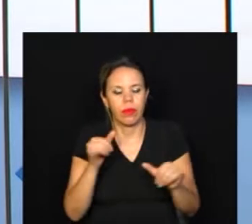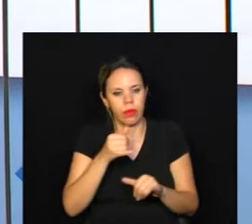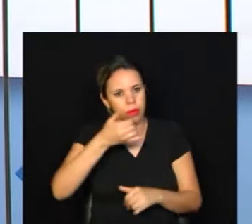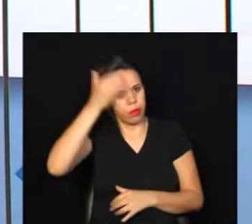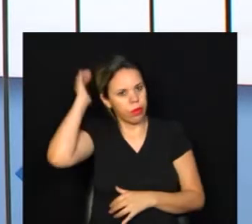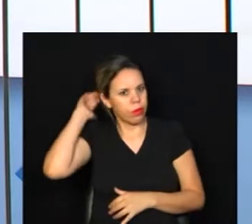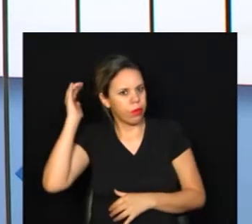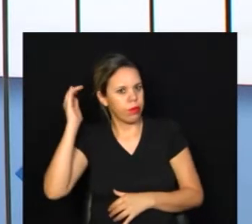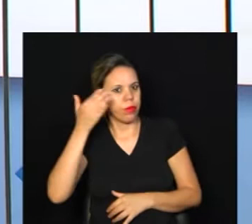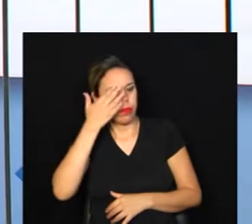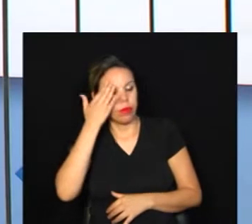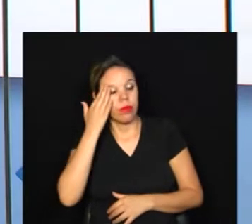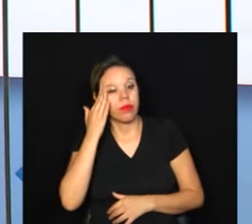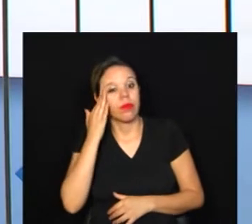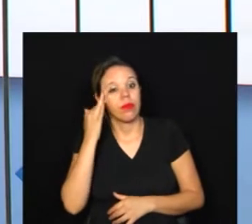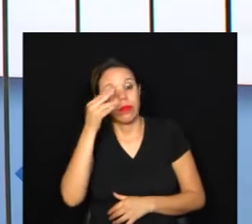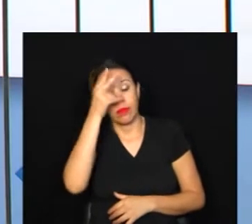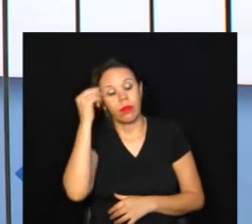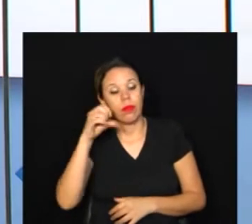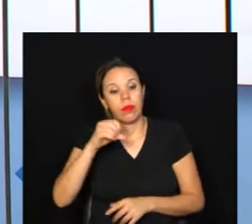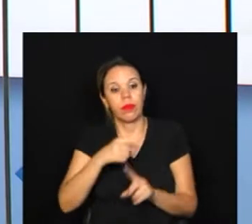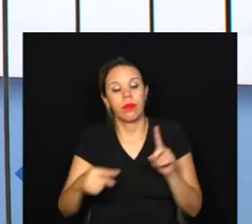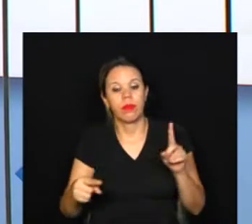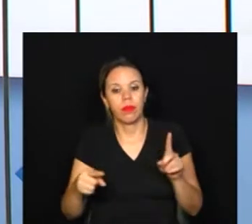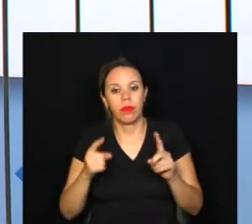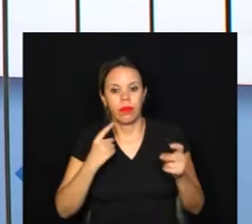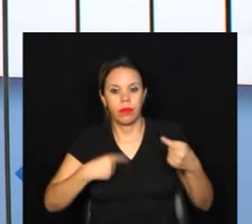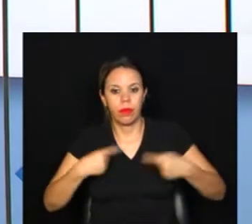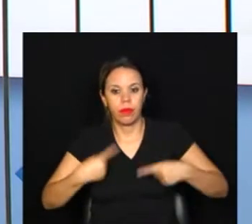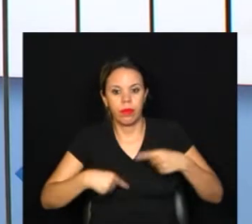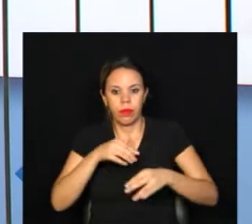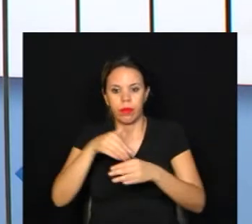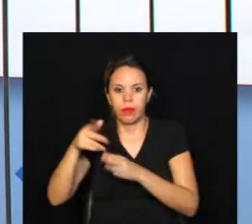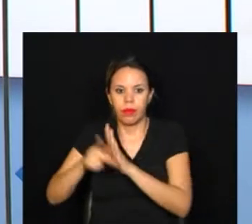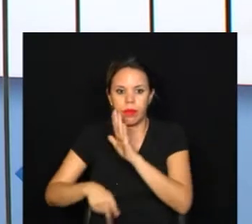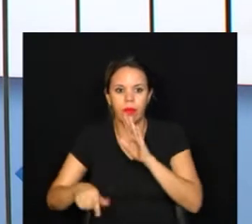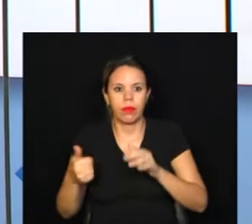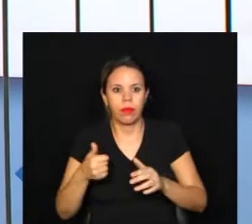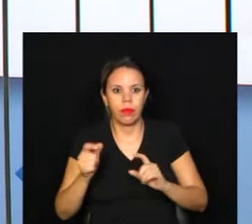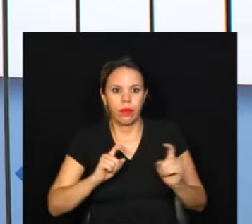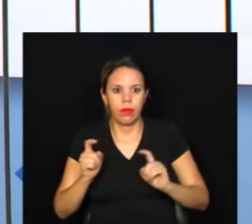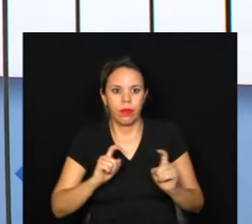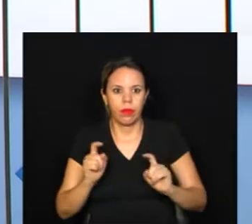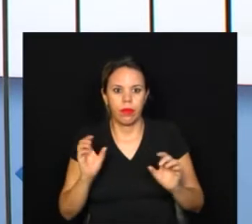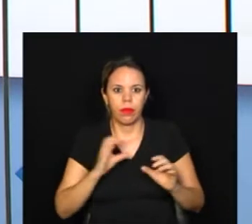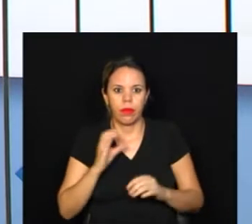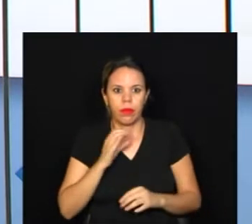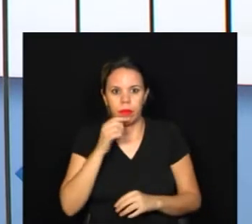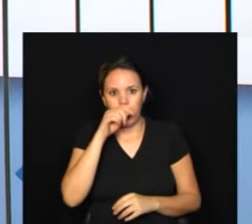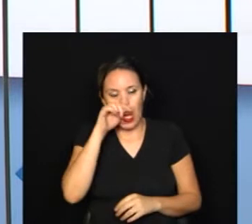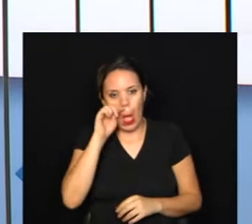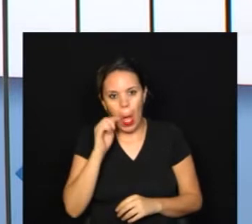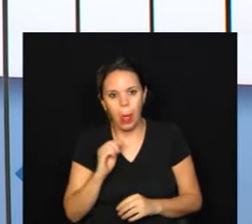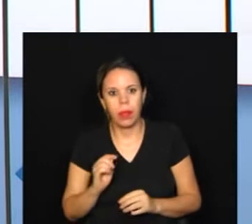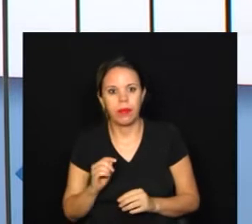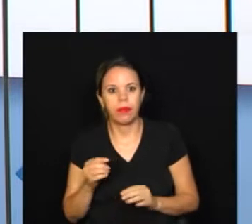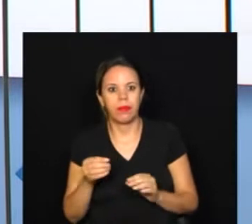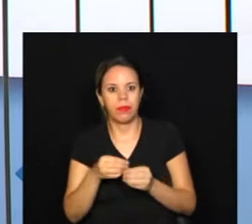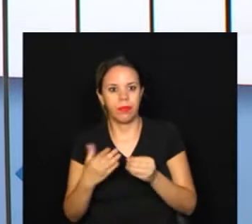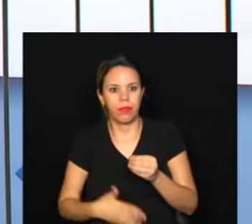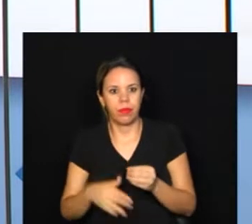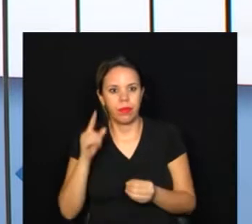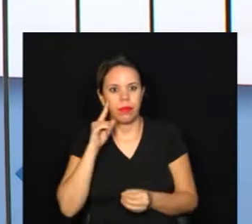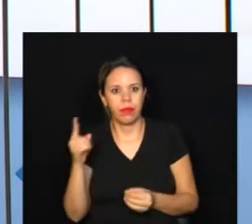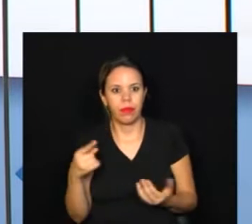prefeito Dário Saad e às 9h30 a discussão e votação dos projetos da primeira reunião extraordinária com a pauta do